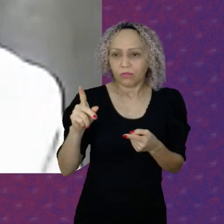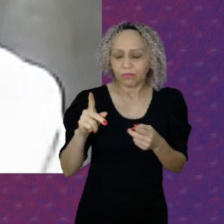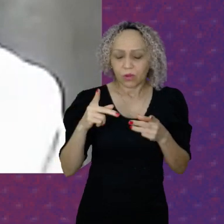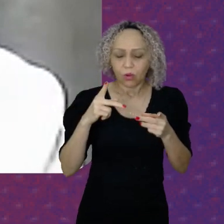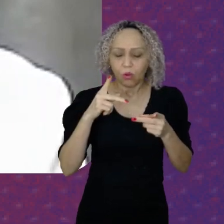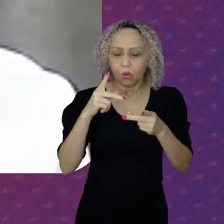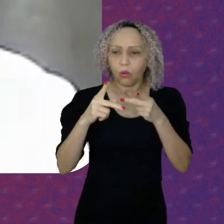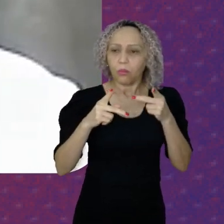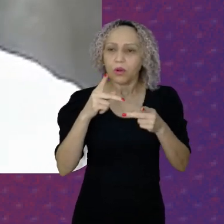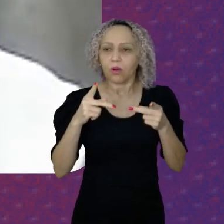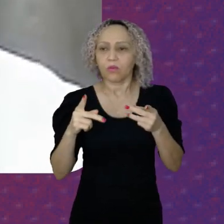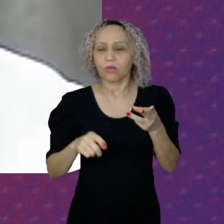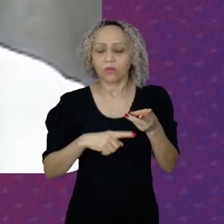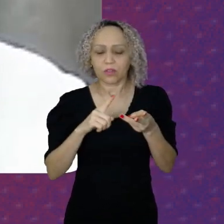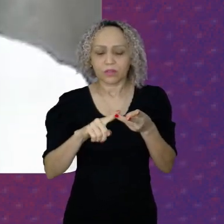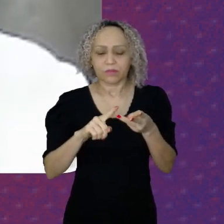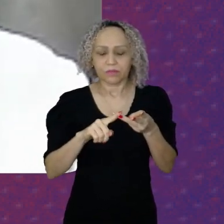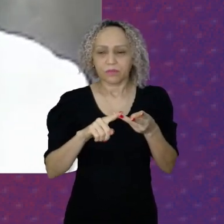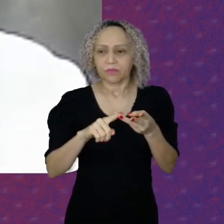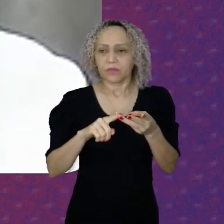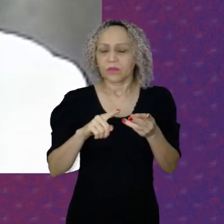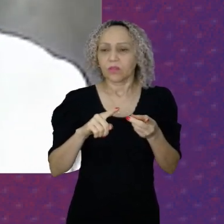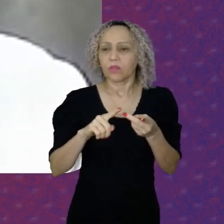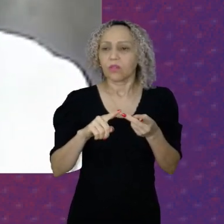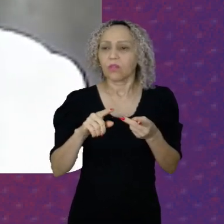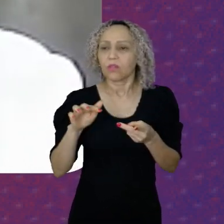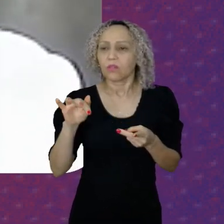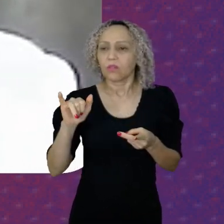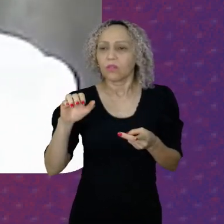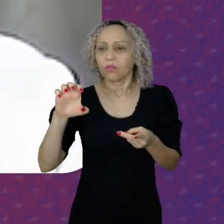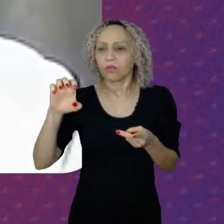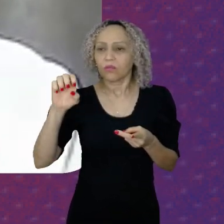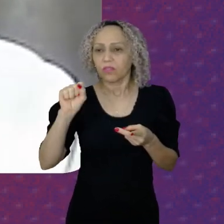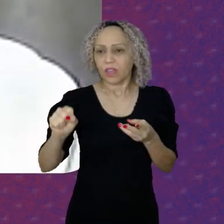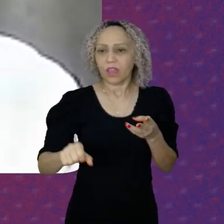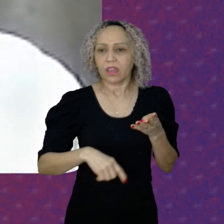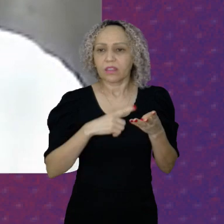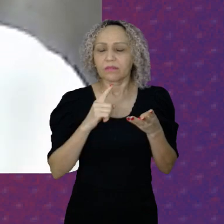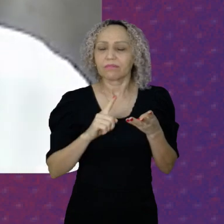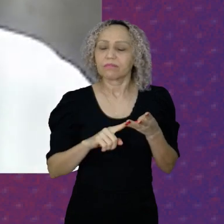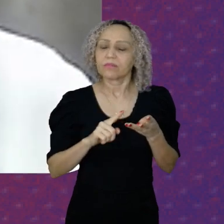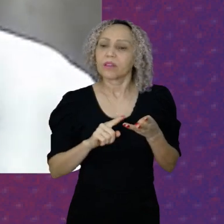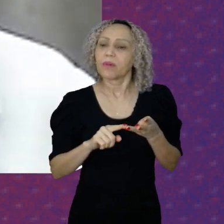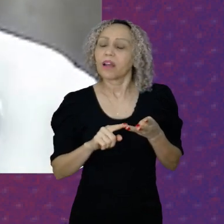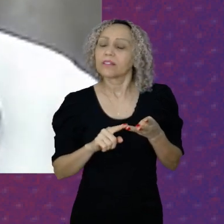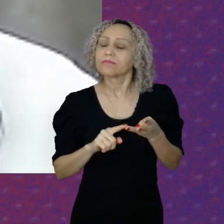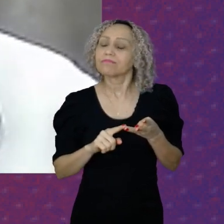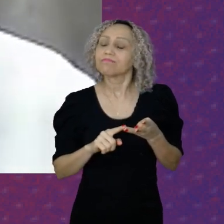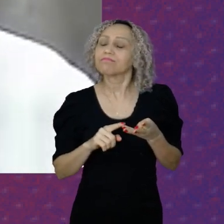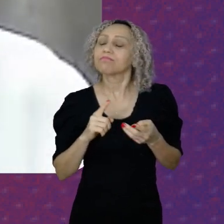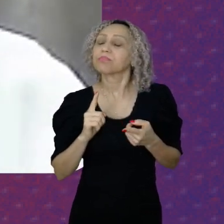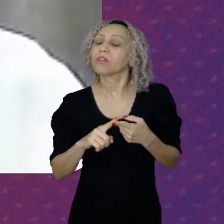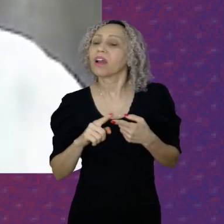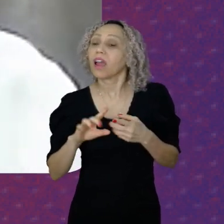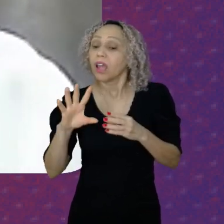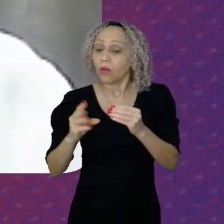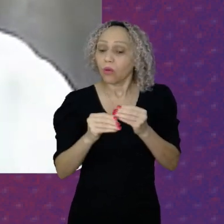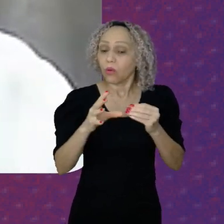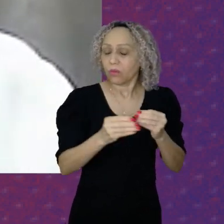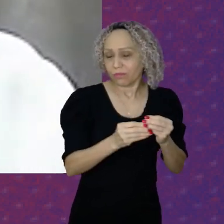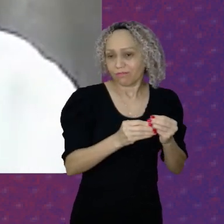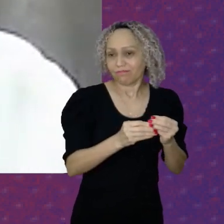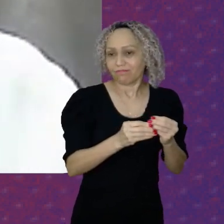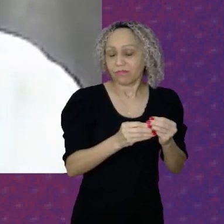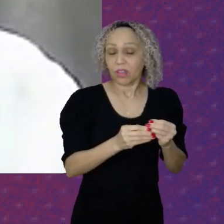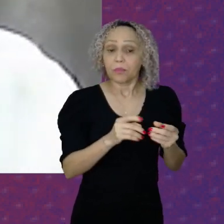do ProUni e do FIES, por que eu estou puxando isso? Porque a renda da família, muitas famílias